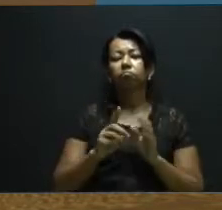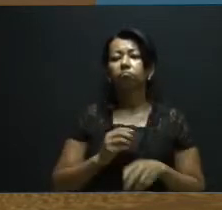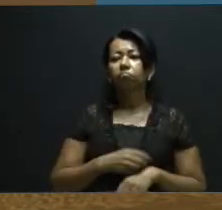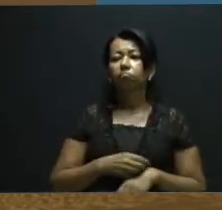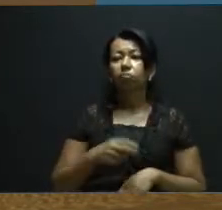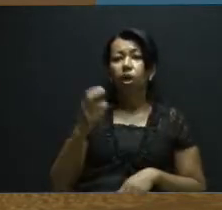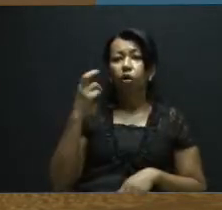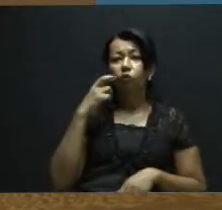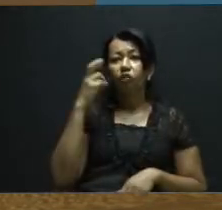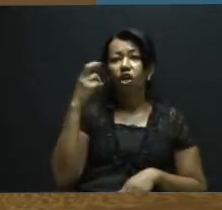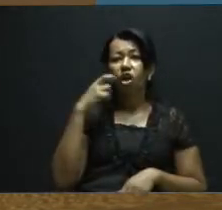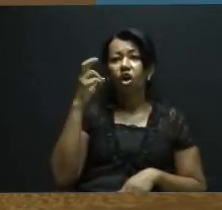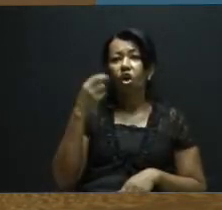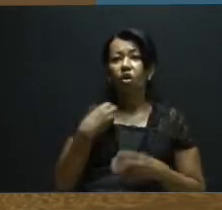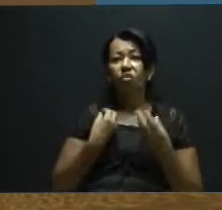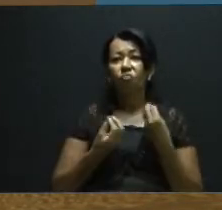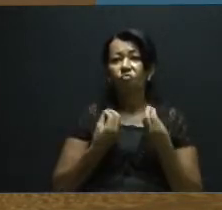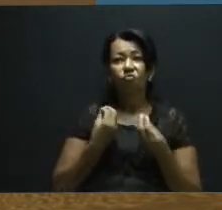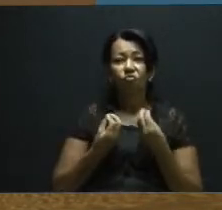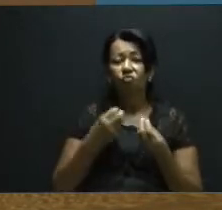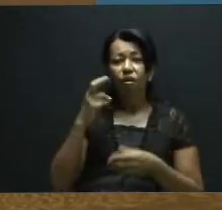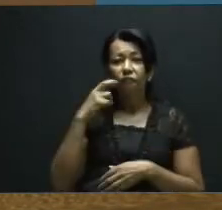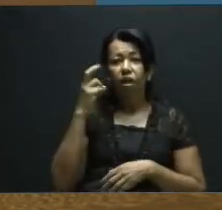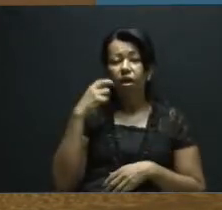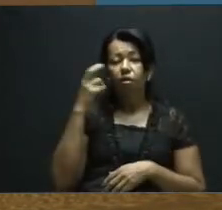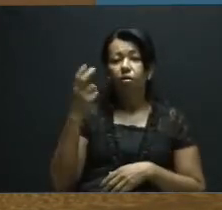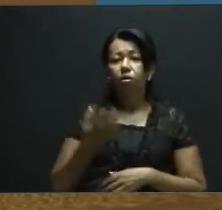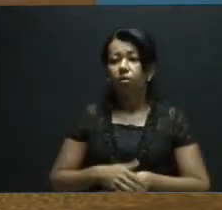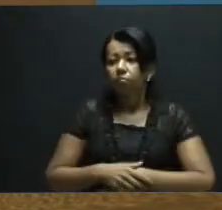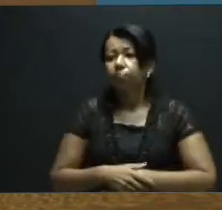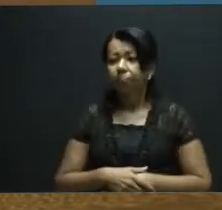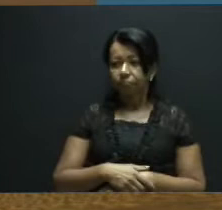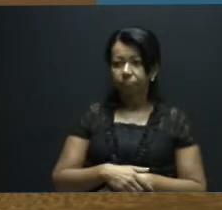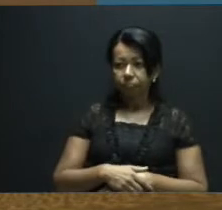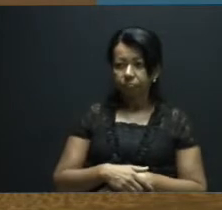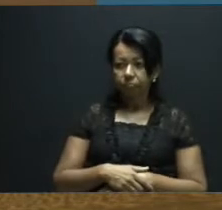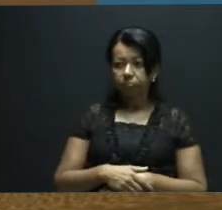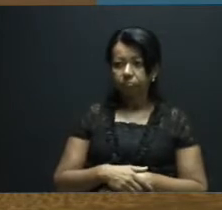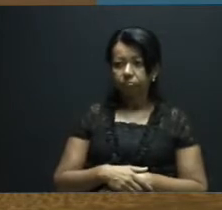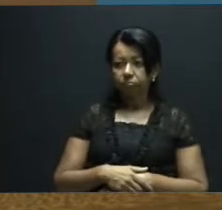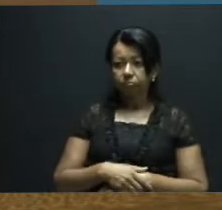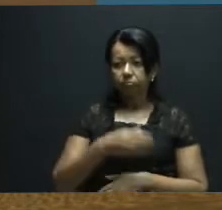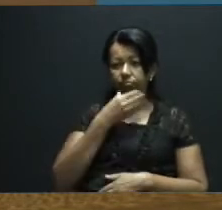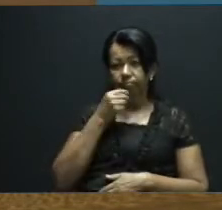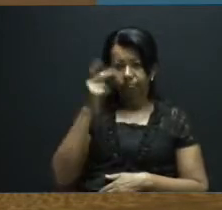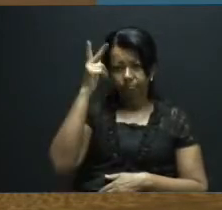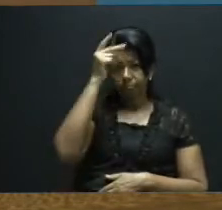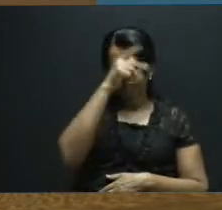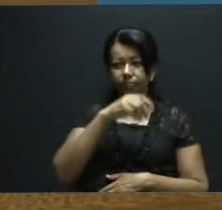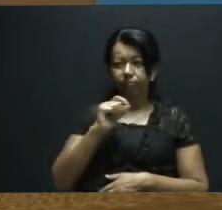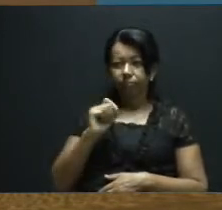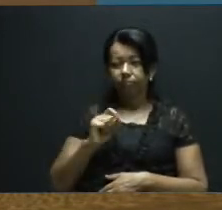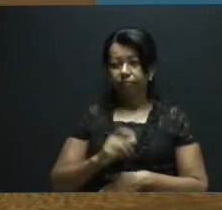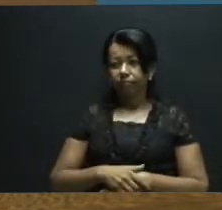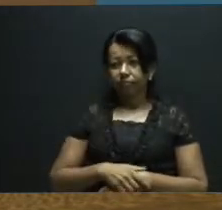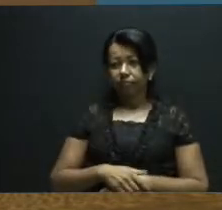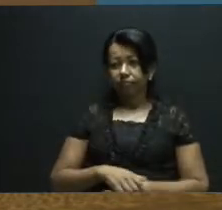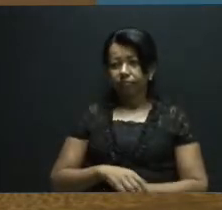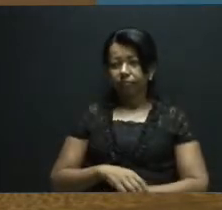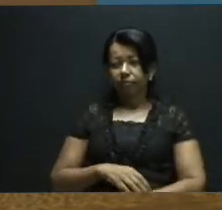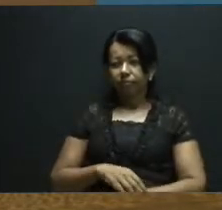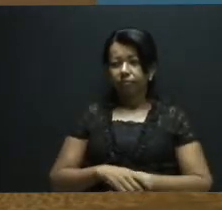vergonha é uma vergonha seu prefeito eu